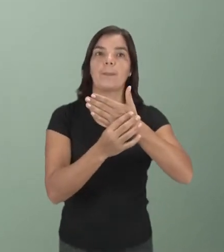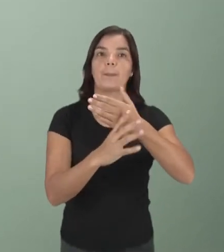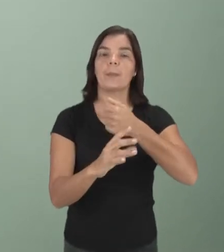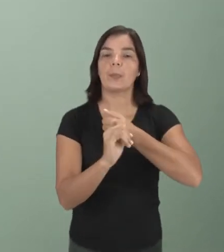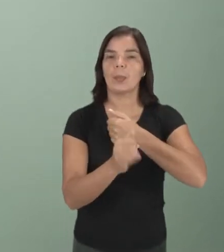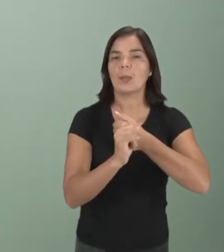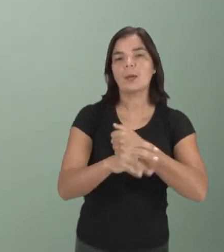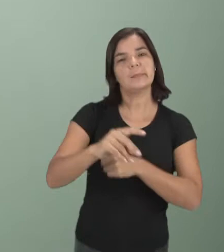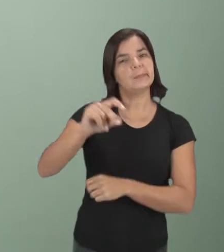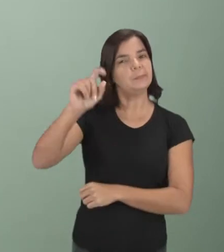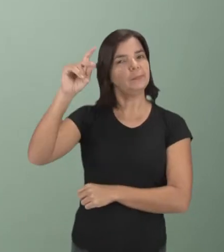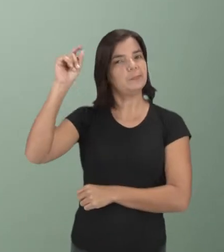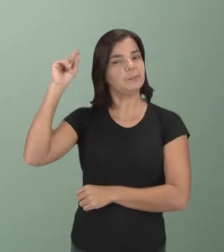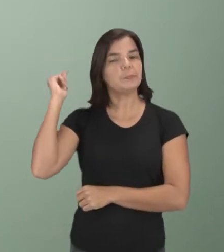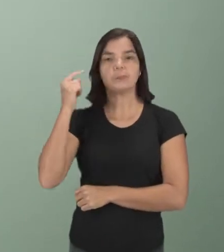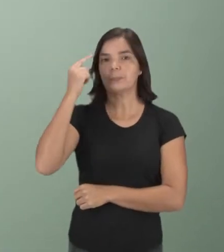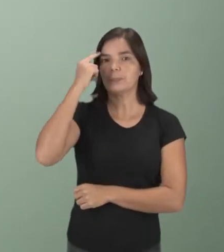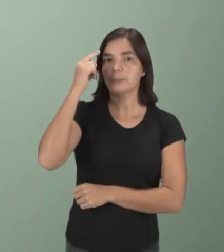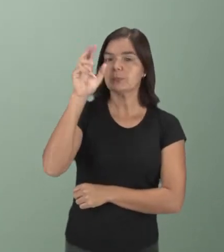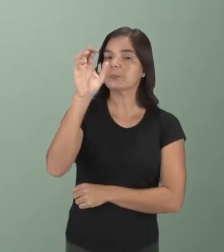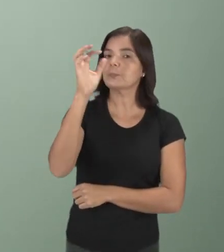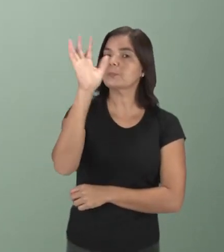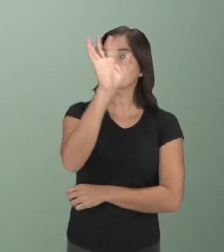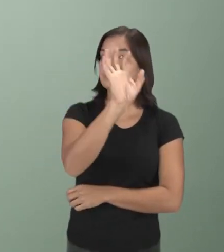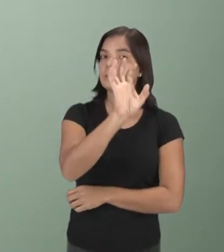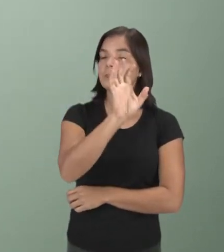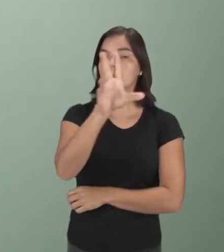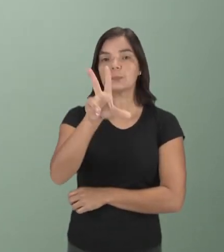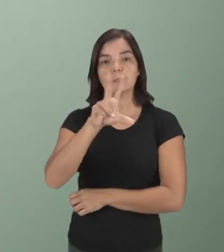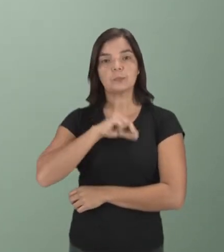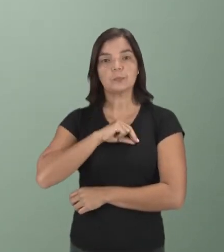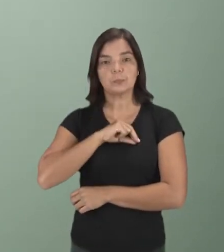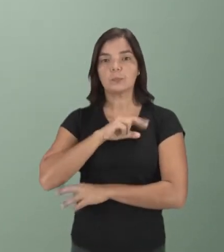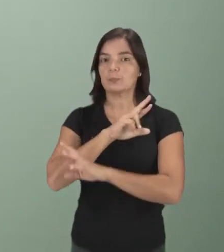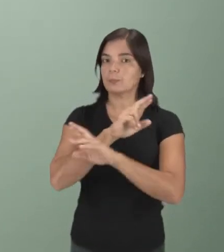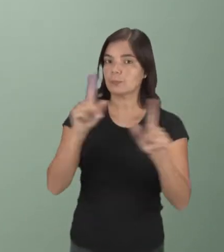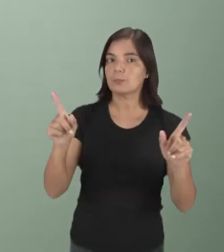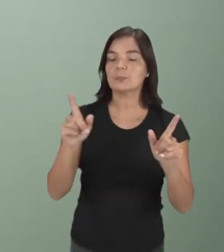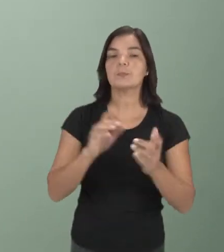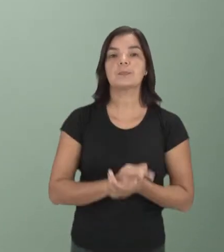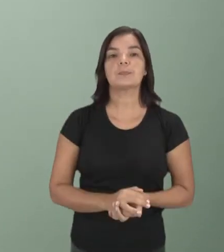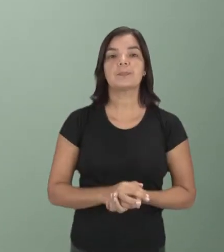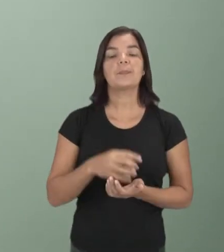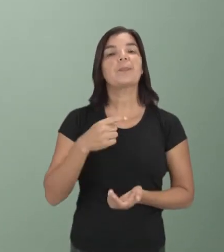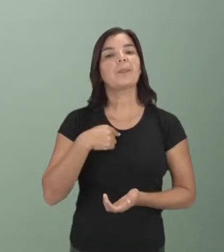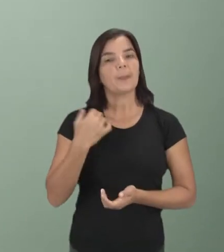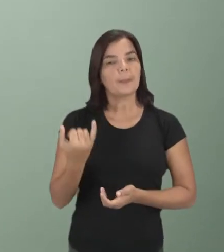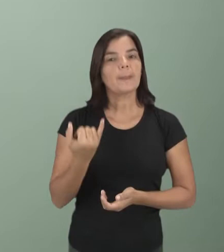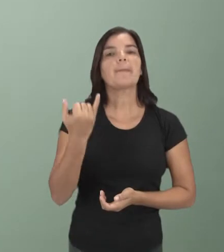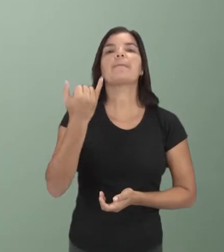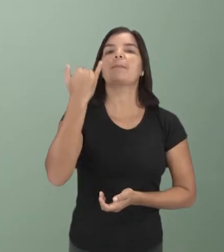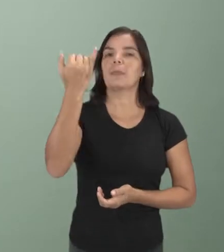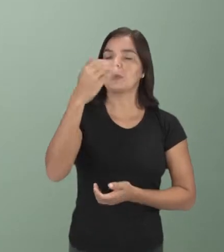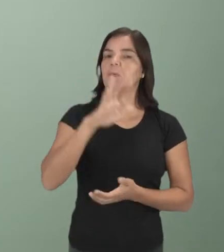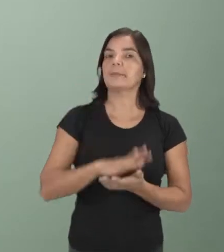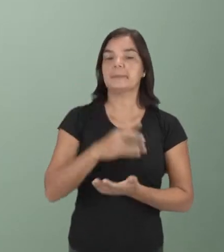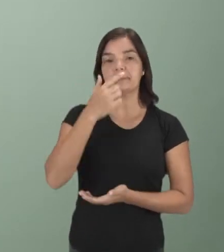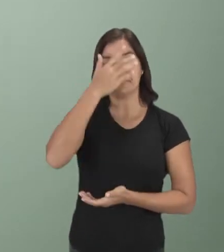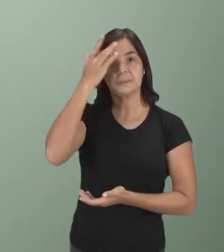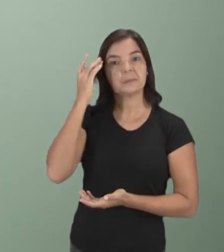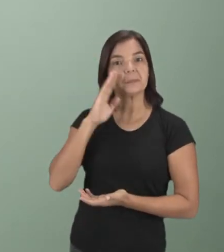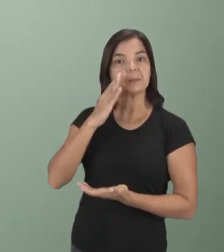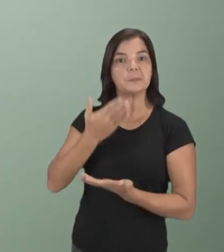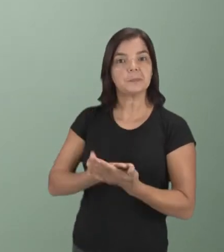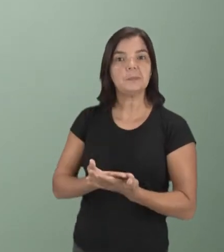momento lá, com essa reflexão em Portugal, bastante diferente e que causou muito alvoroço.